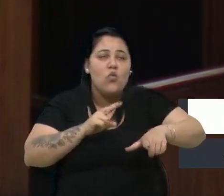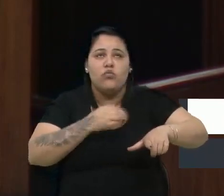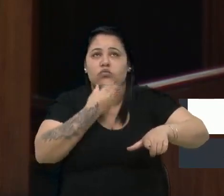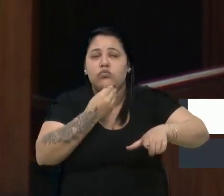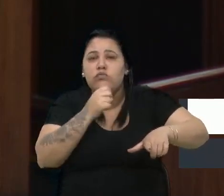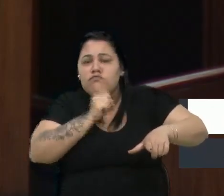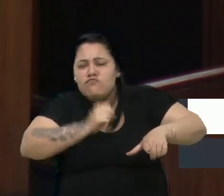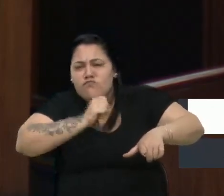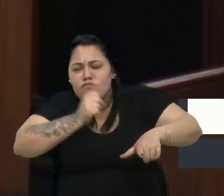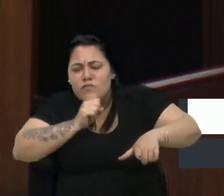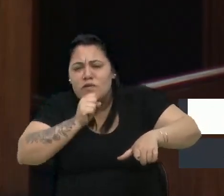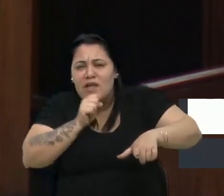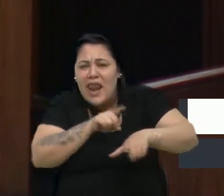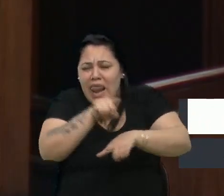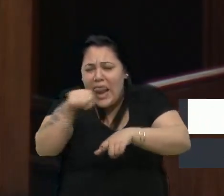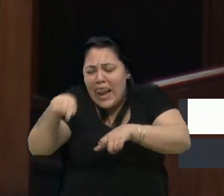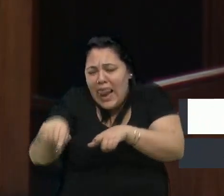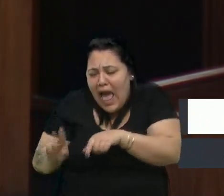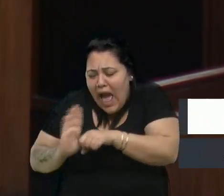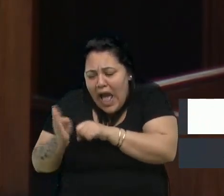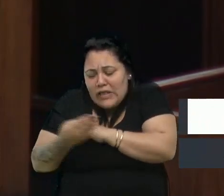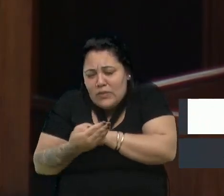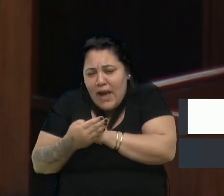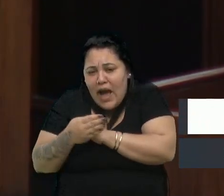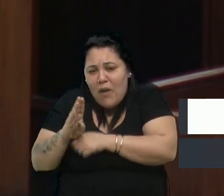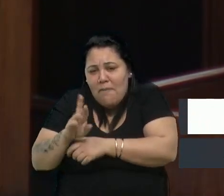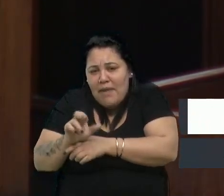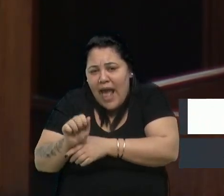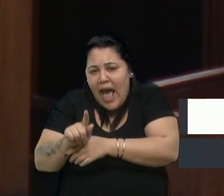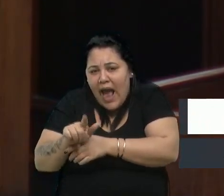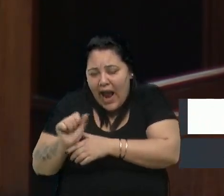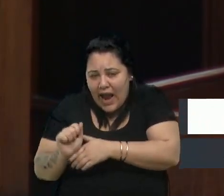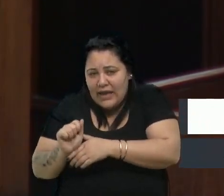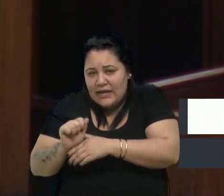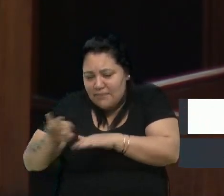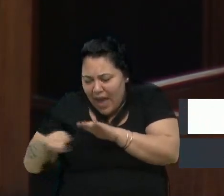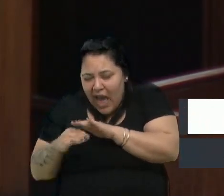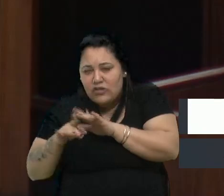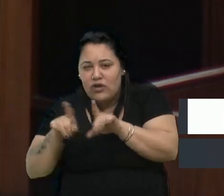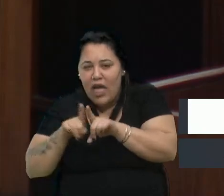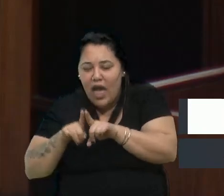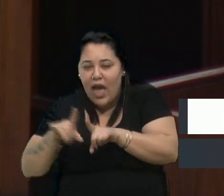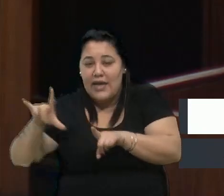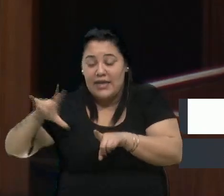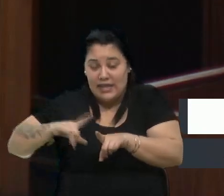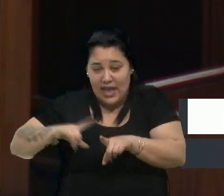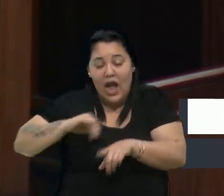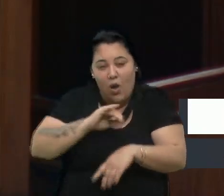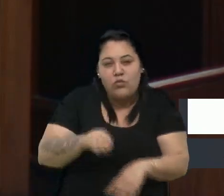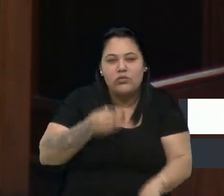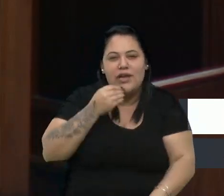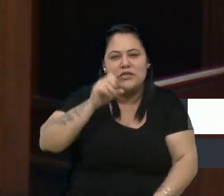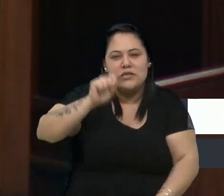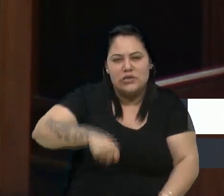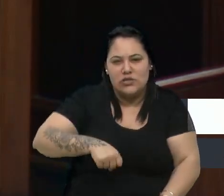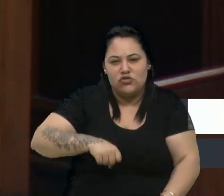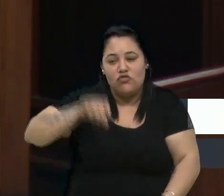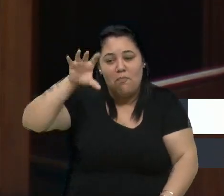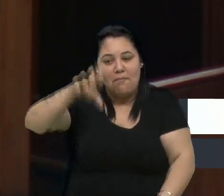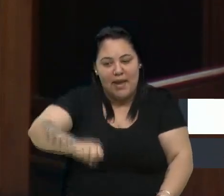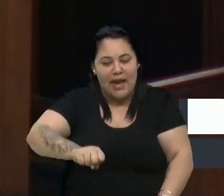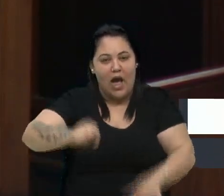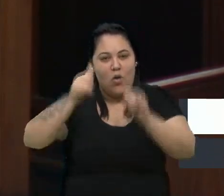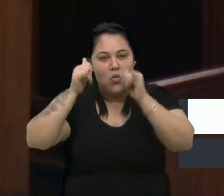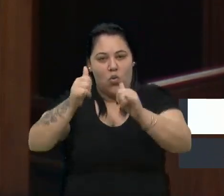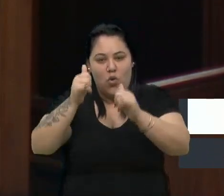lá dos Braga, lá do Fátima Abaixo, que tem sim a possibilidade de pegar o transporte